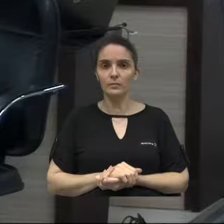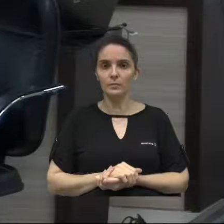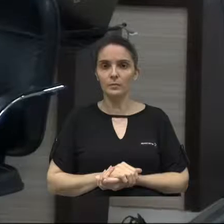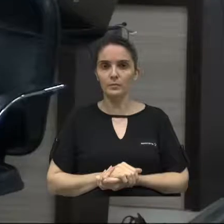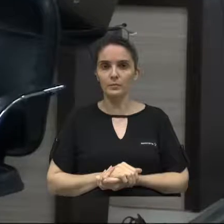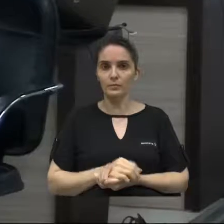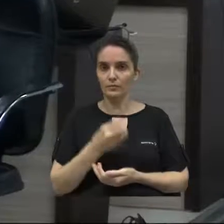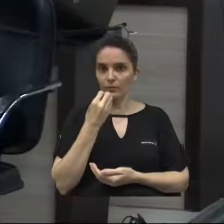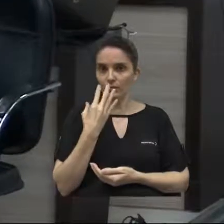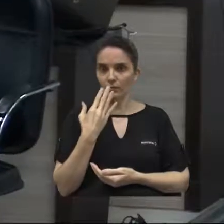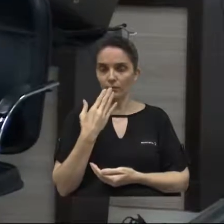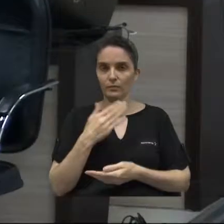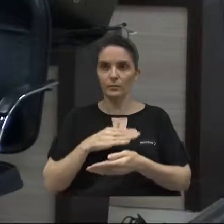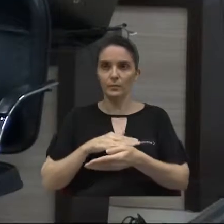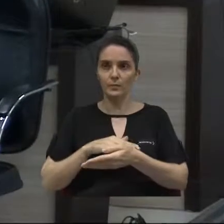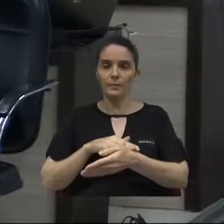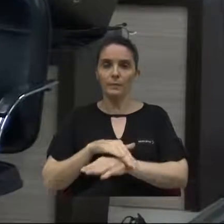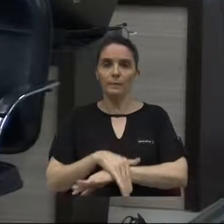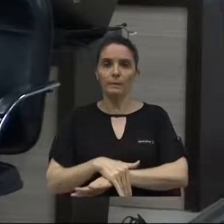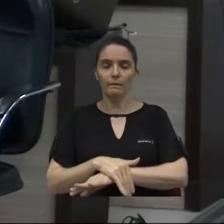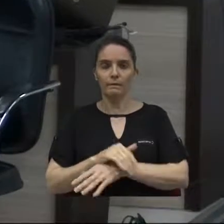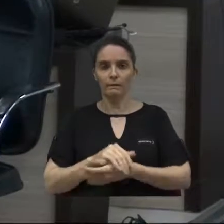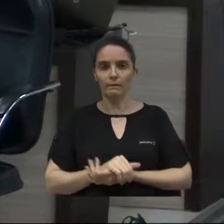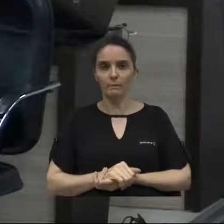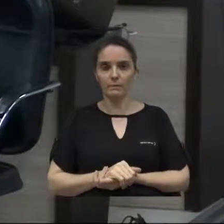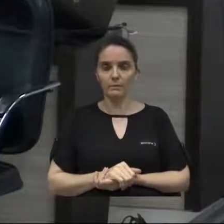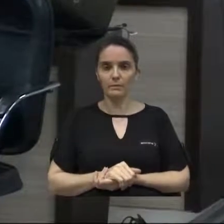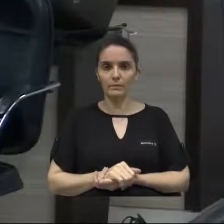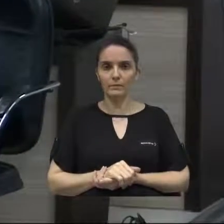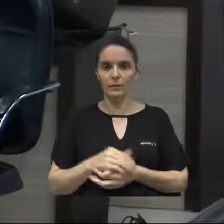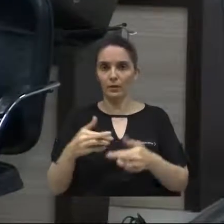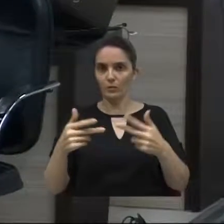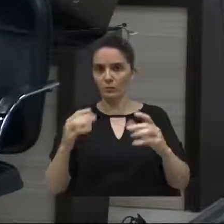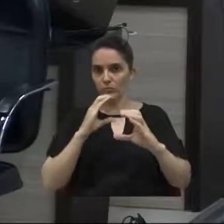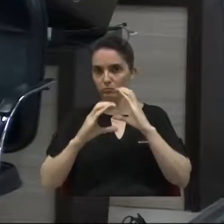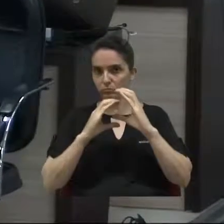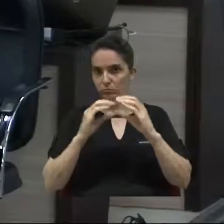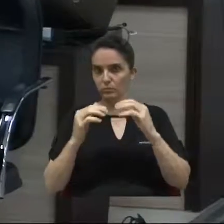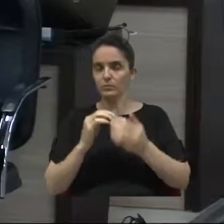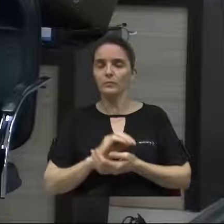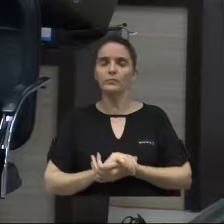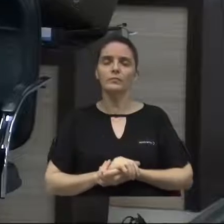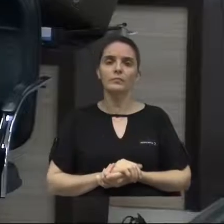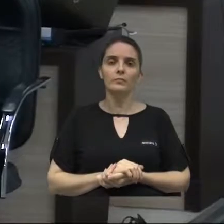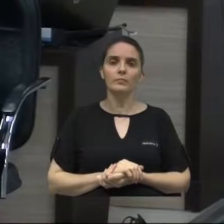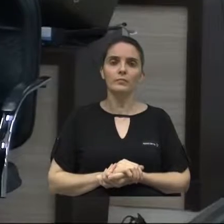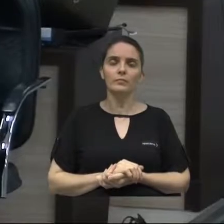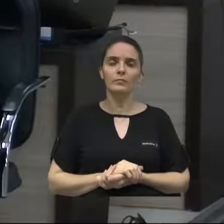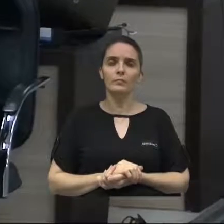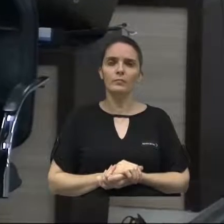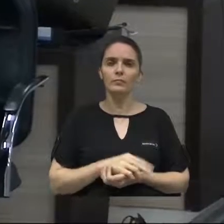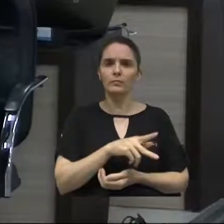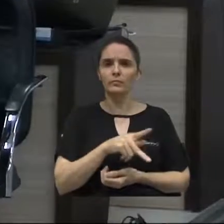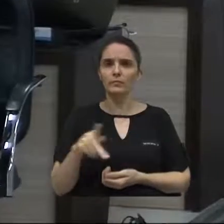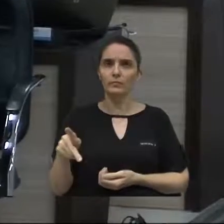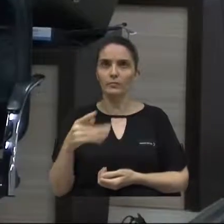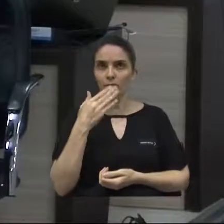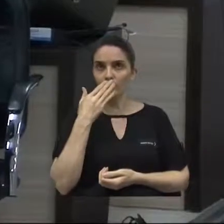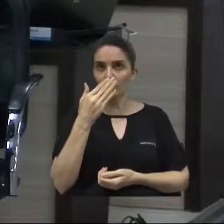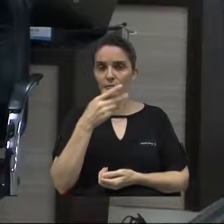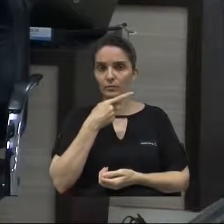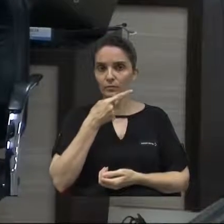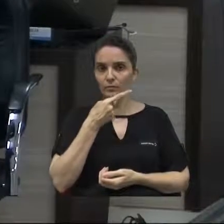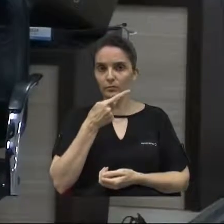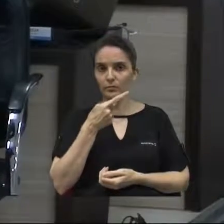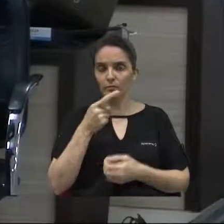Boa noite, senhor presidente, nobres pares, público presente, os demais meios de comunicação que nos acompanham. Senhor presidente, eu pedi a palavra agora para falar